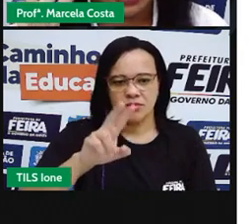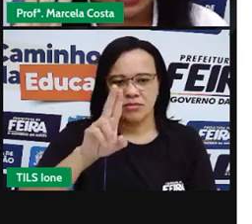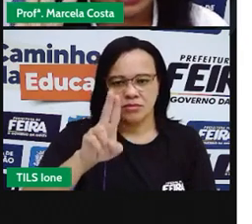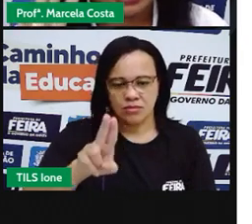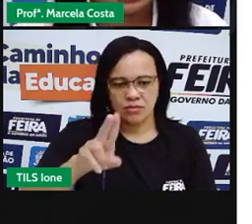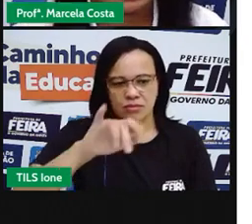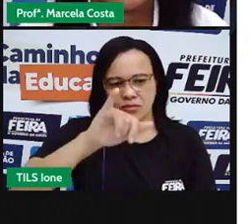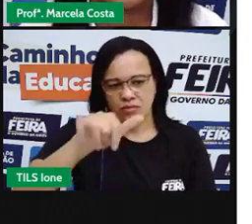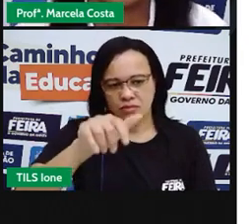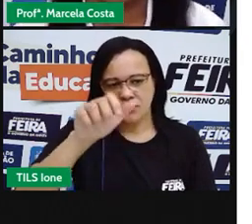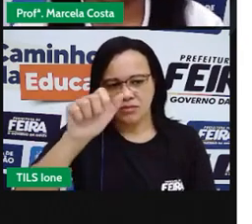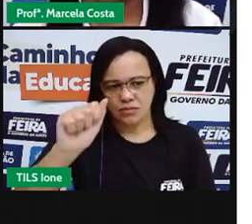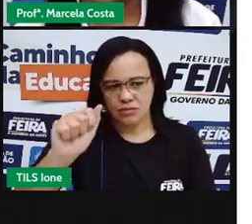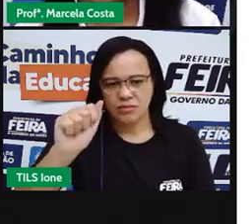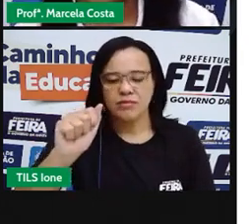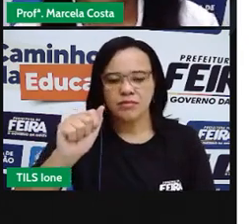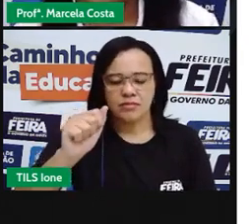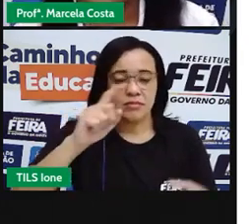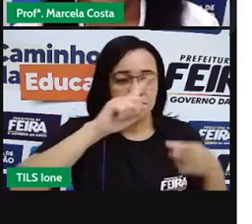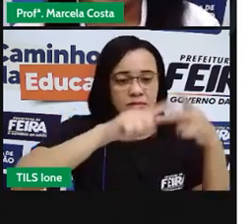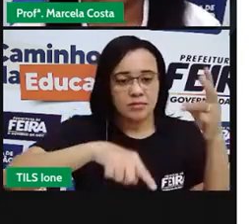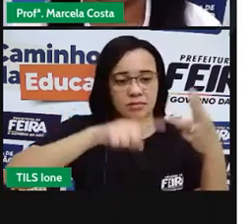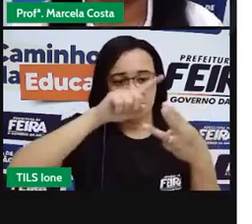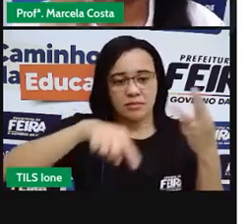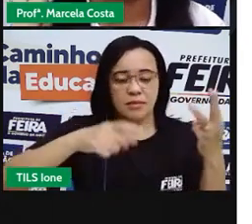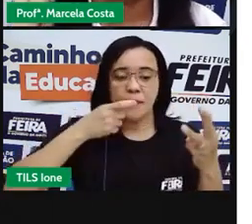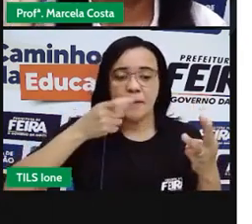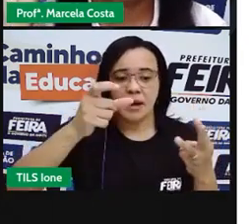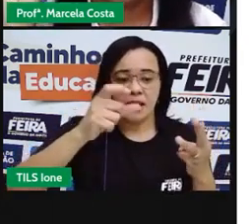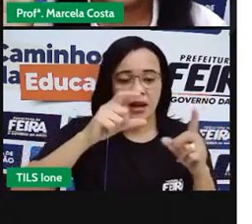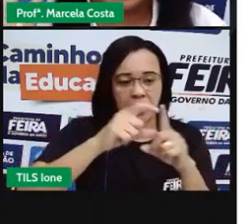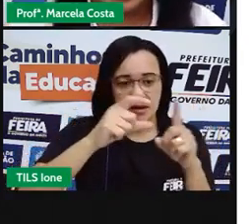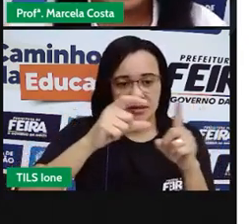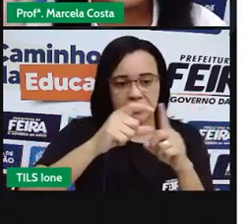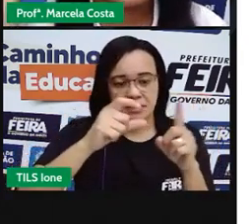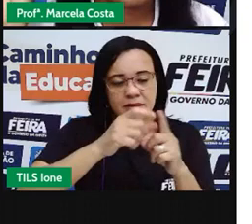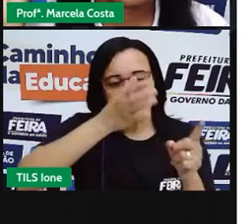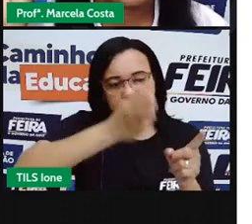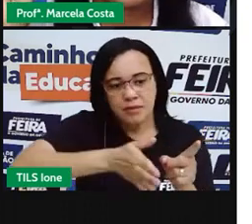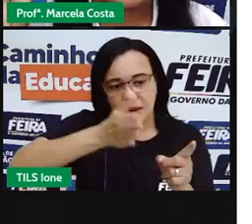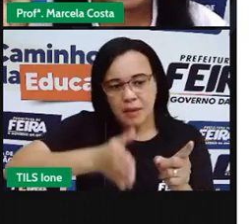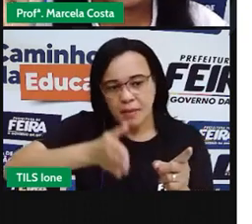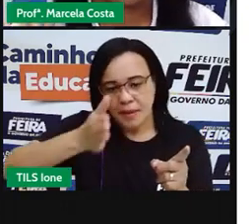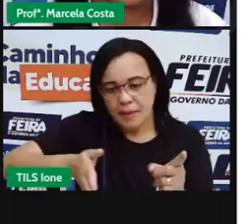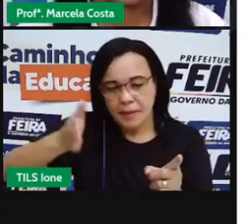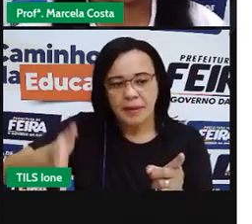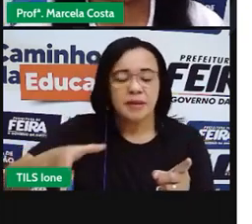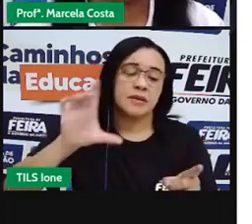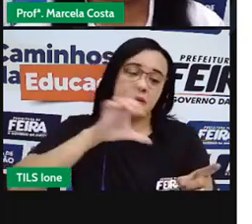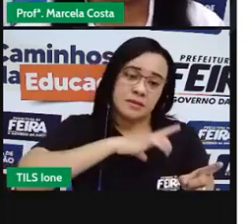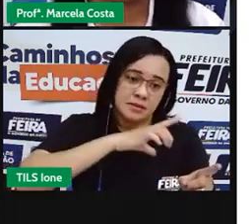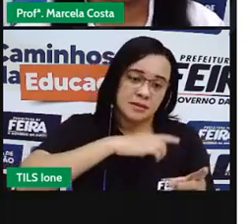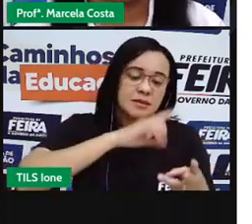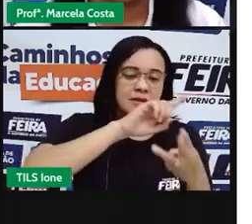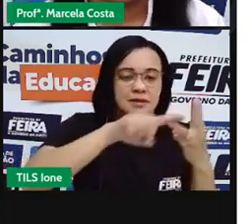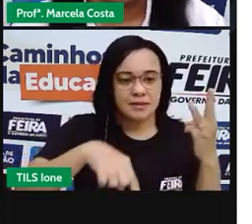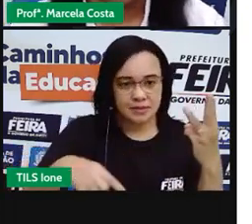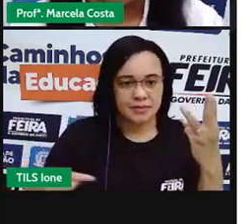Três vezes. Então, essa é uma palavra de três sílabas.